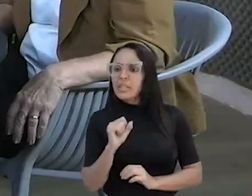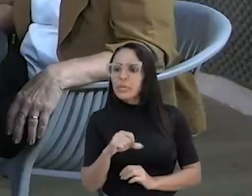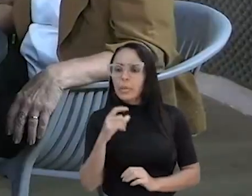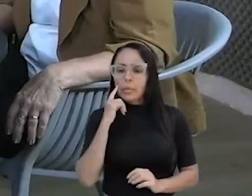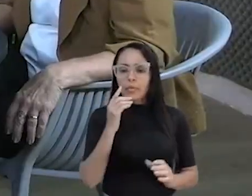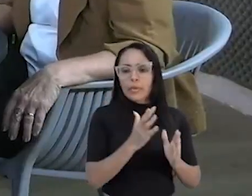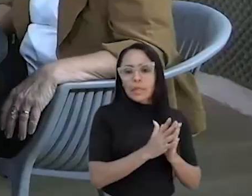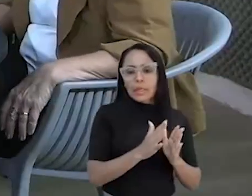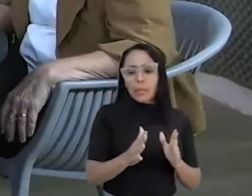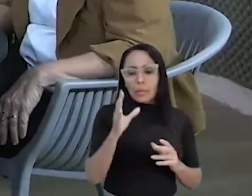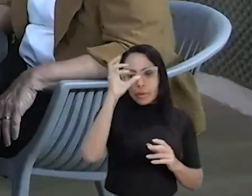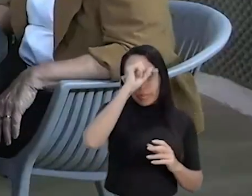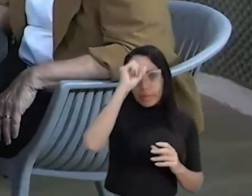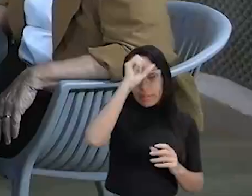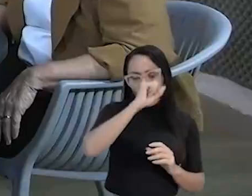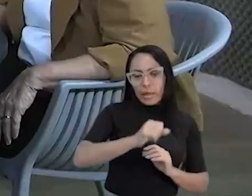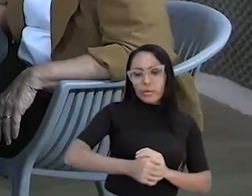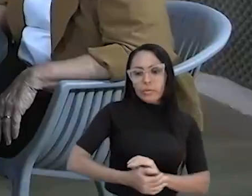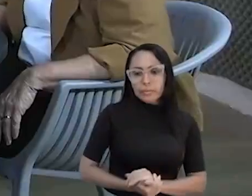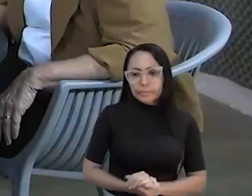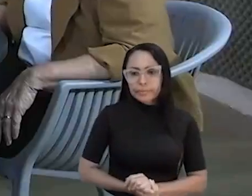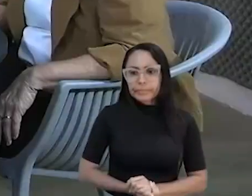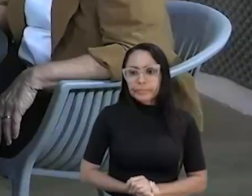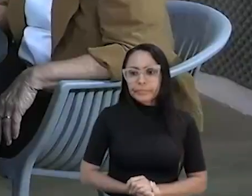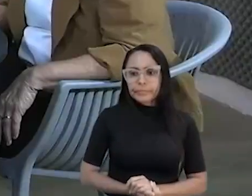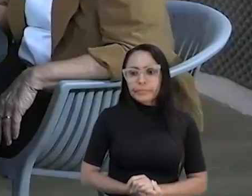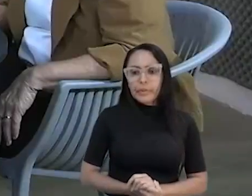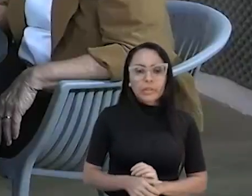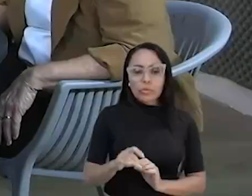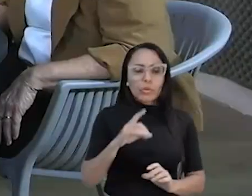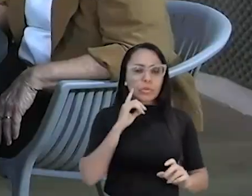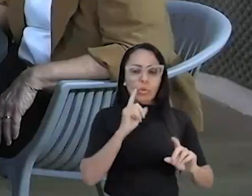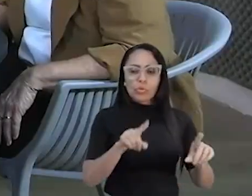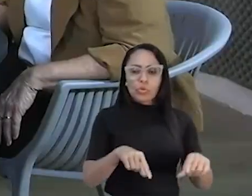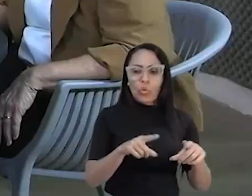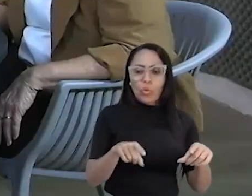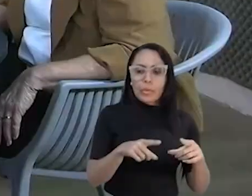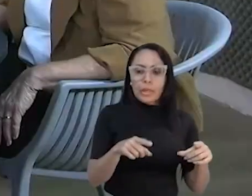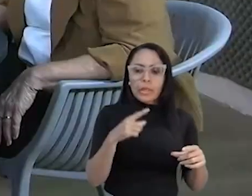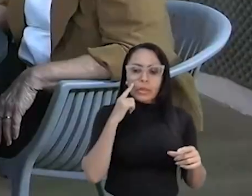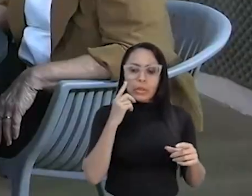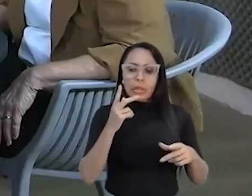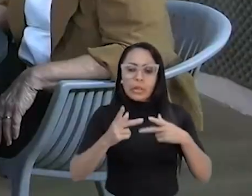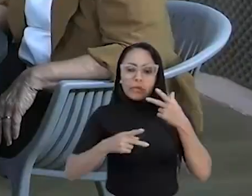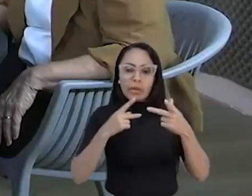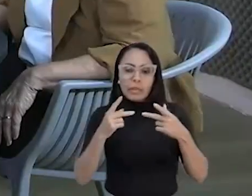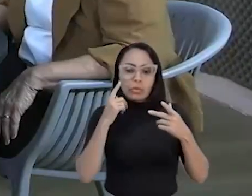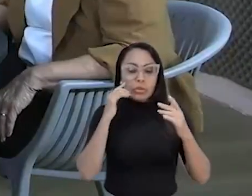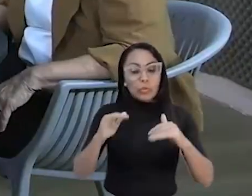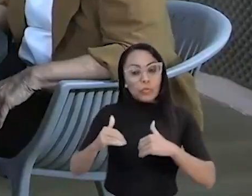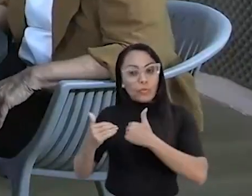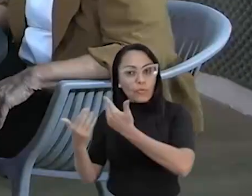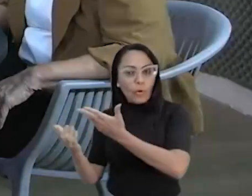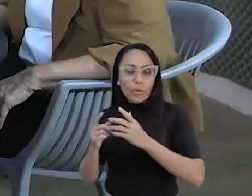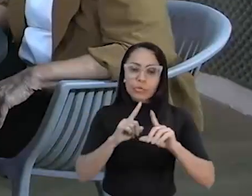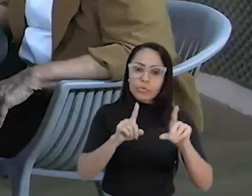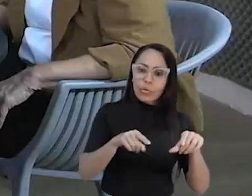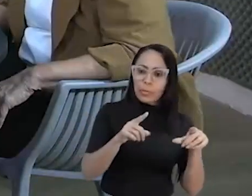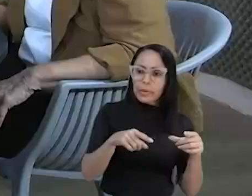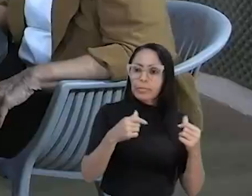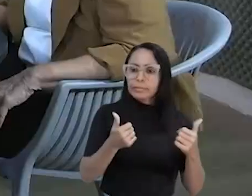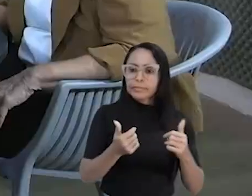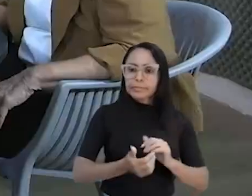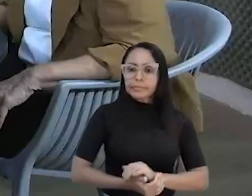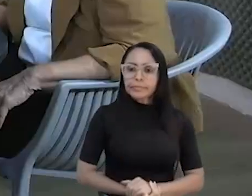um aprendizado. E que existem outros espaços que não são só o shopping, né? Acho que assim, tudo isso que a gente falou aqui são coisas que estão fora do shopping. Né? Fora do